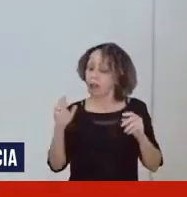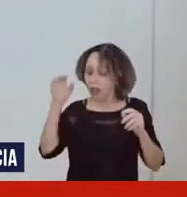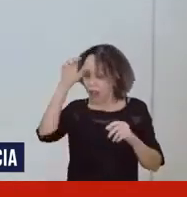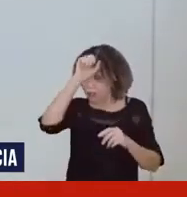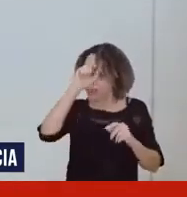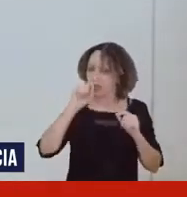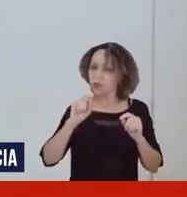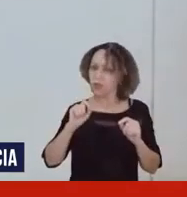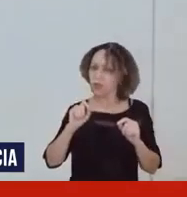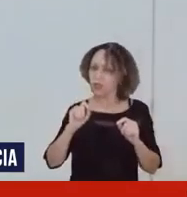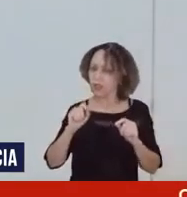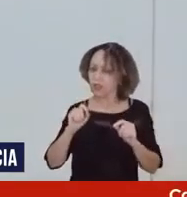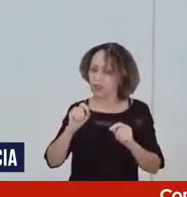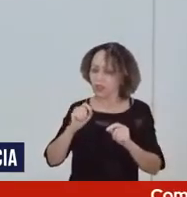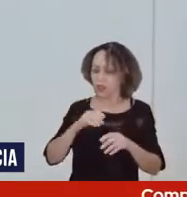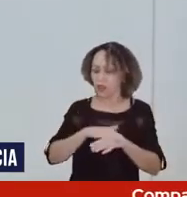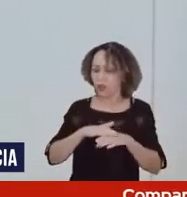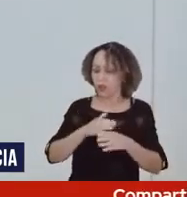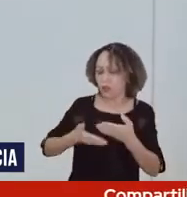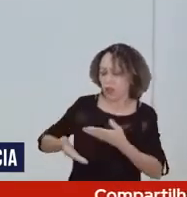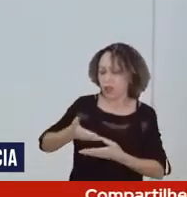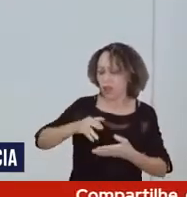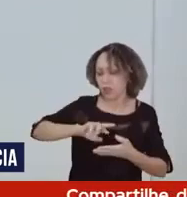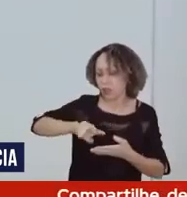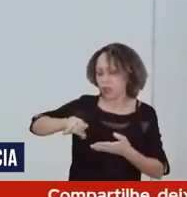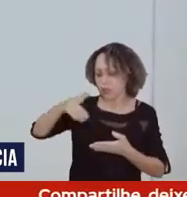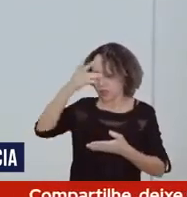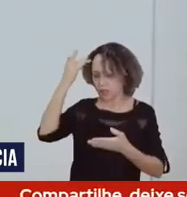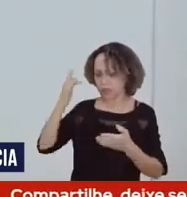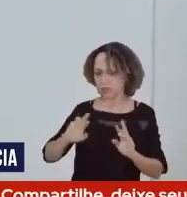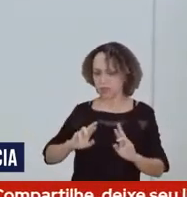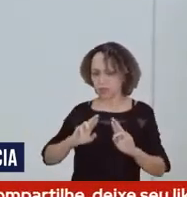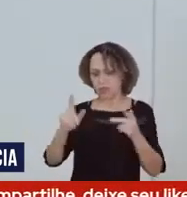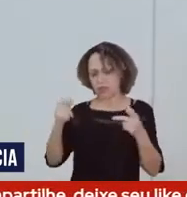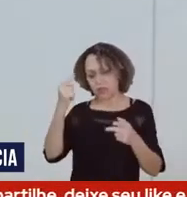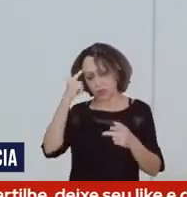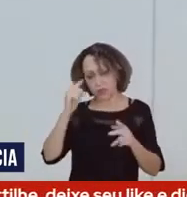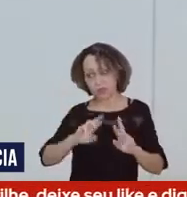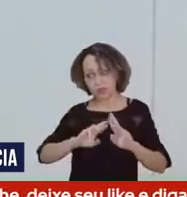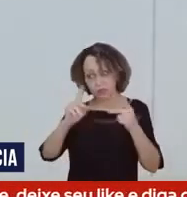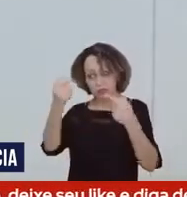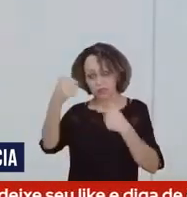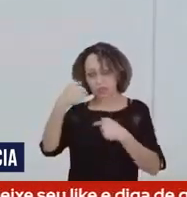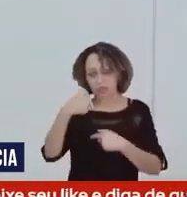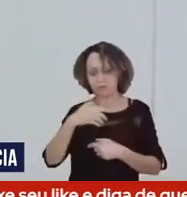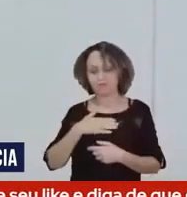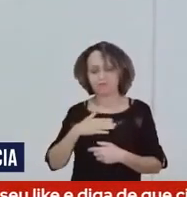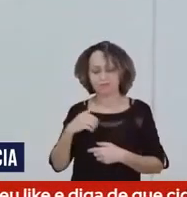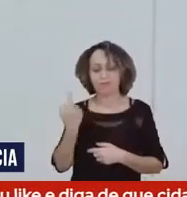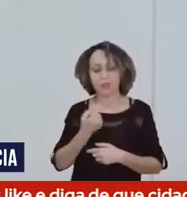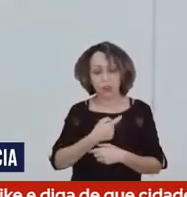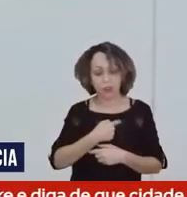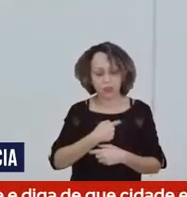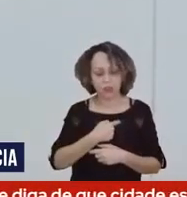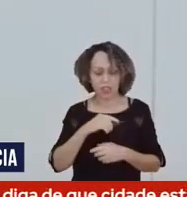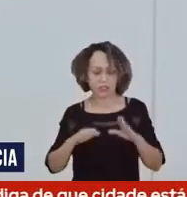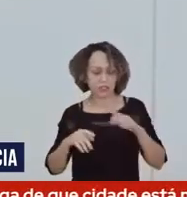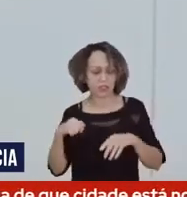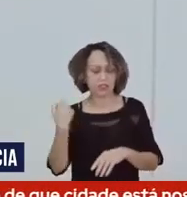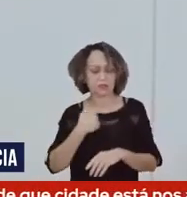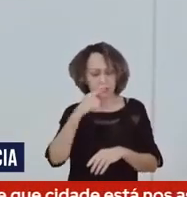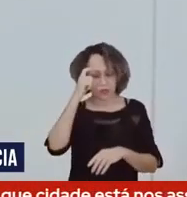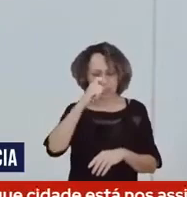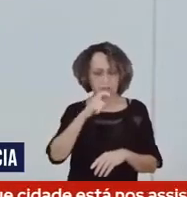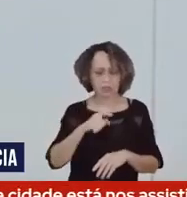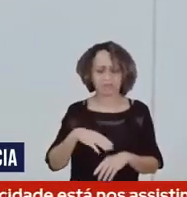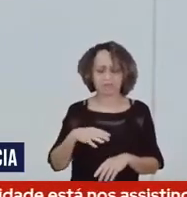diferentes. Porque, às vezes, a gente tem essa dificuldade, sim. Agora, eu não tenho dúvida que, esse ano,